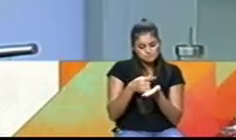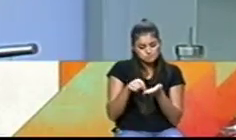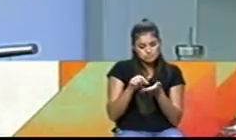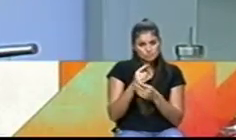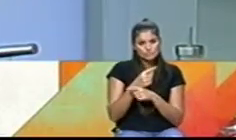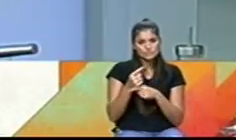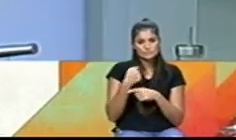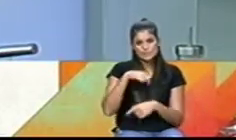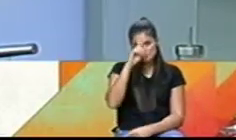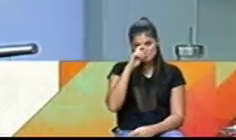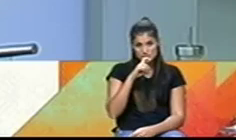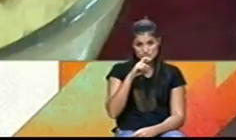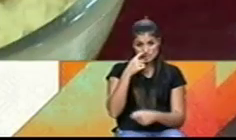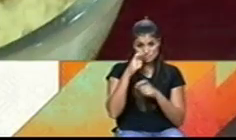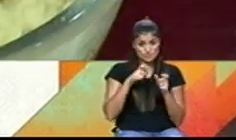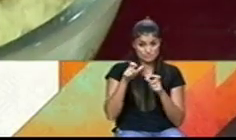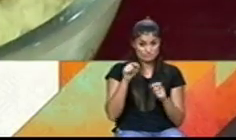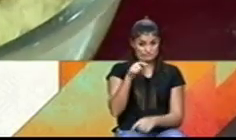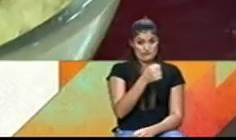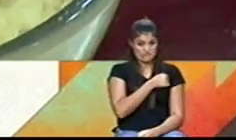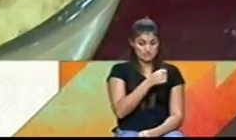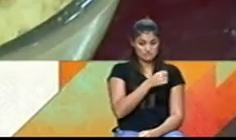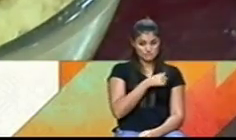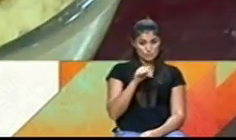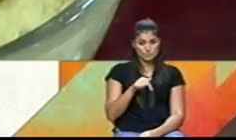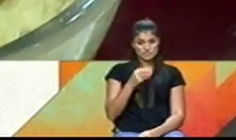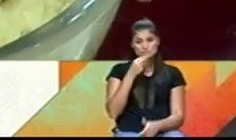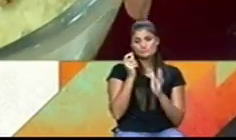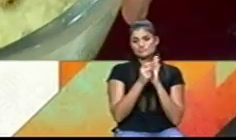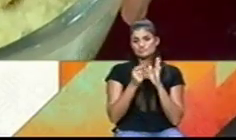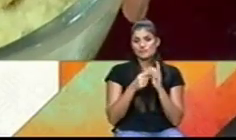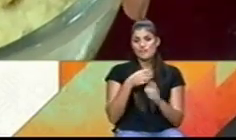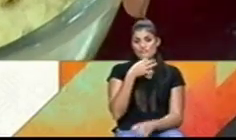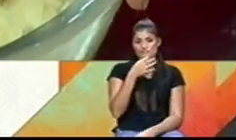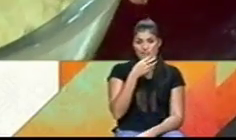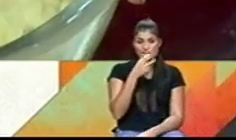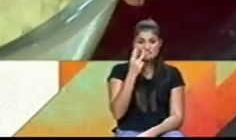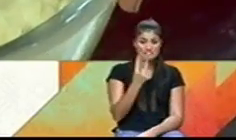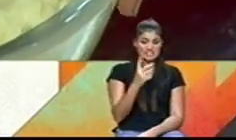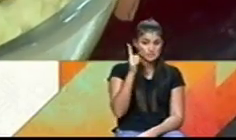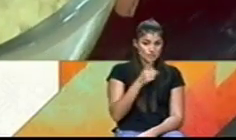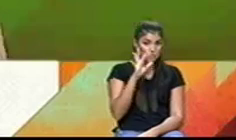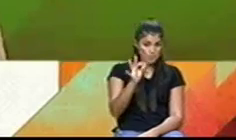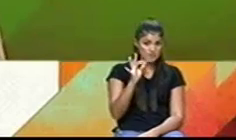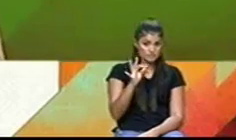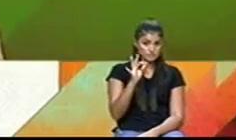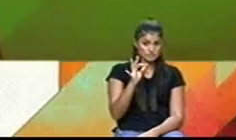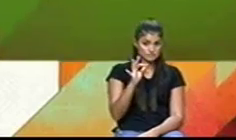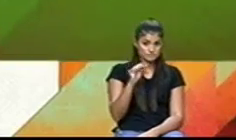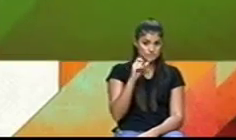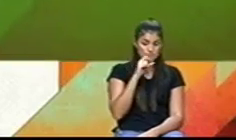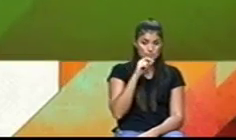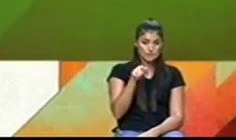só para recordar os nossos telespectadores. Eu hoje, na receita, falava em 3 quartos de farinha, lembras? 3 quartos certo. De chávena. Ah, e podes medir por